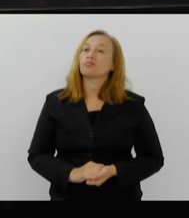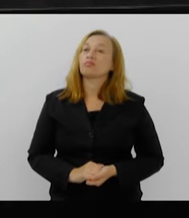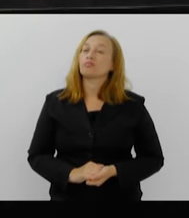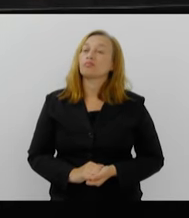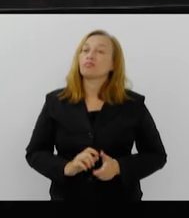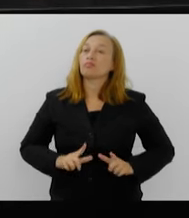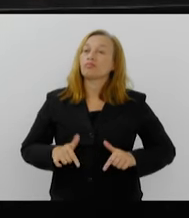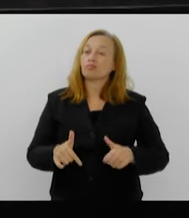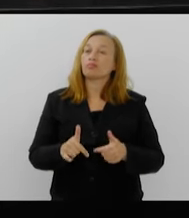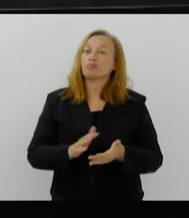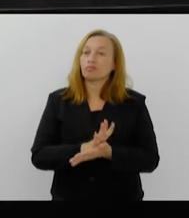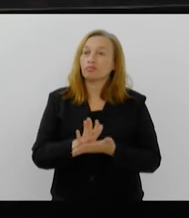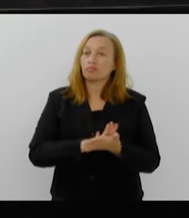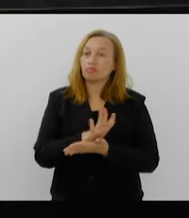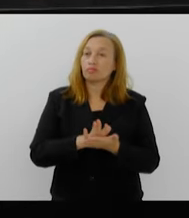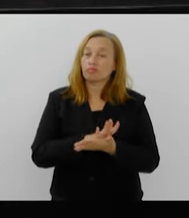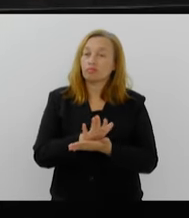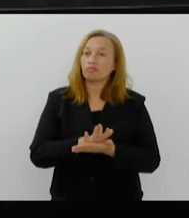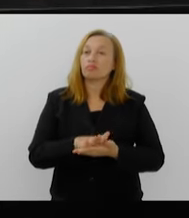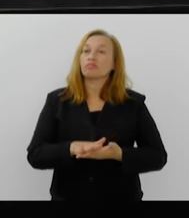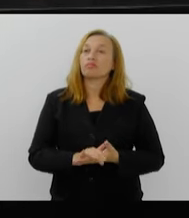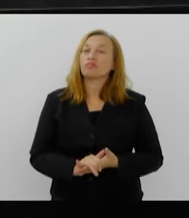muito à população fluminense.